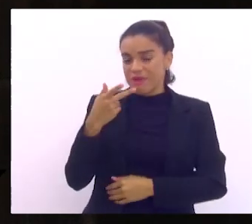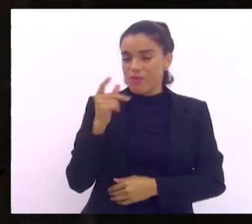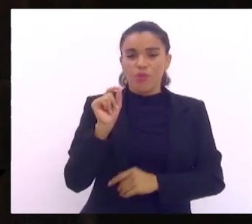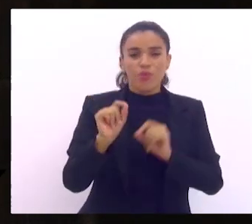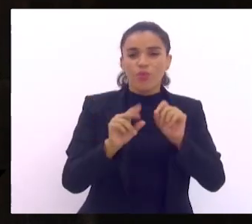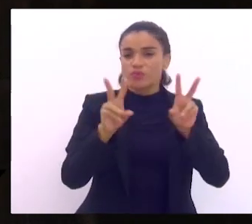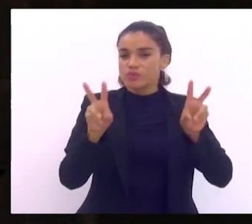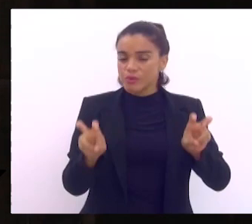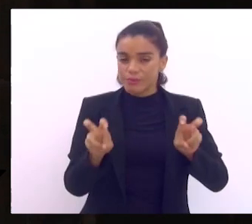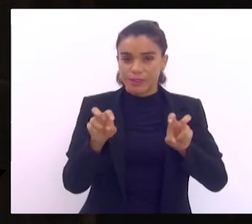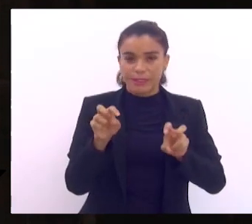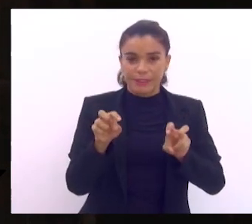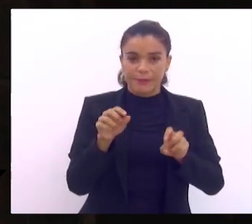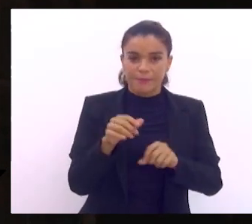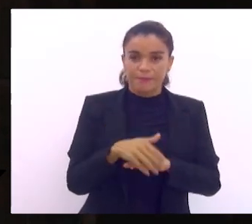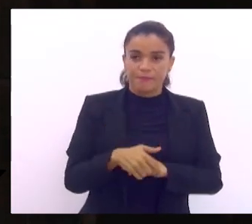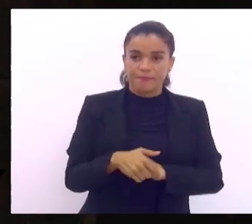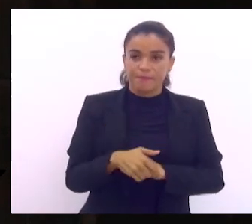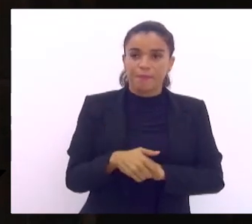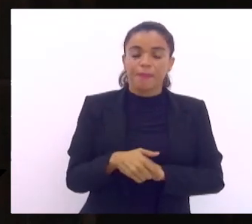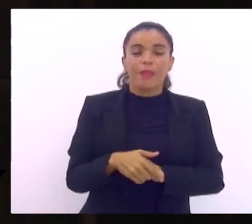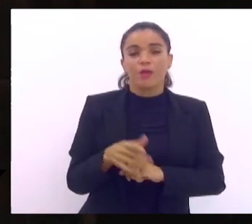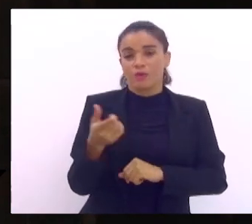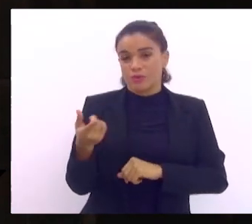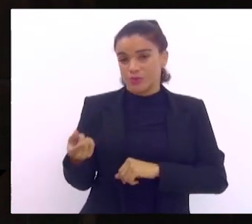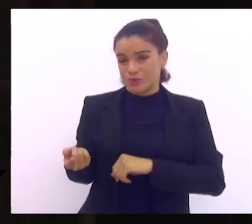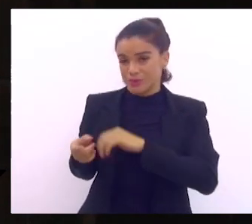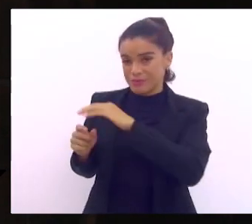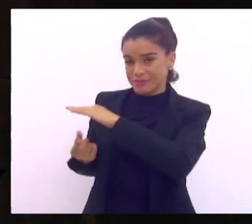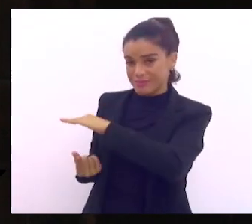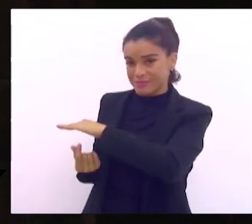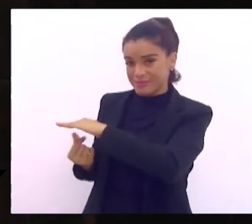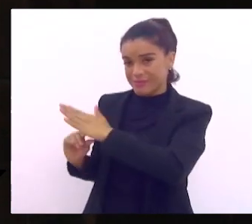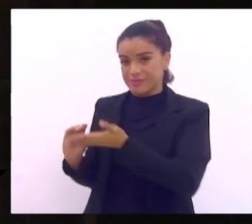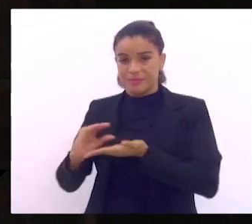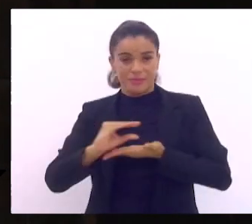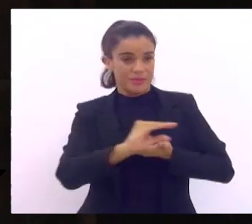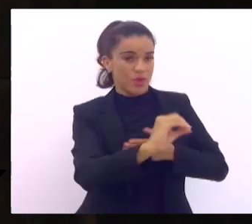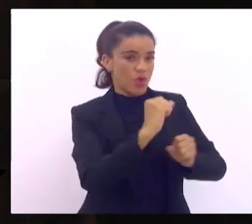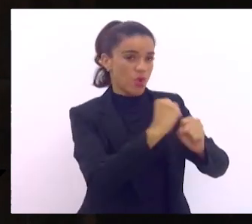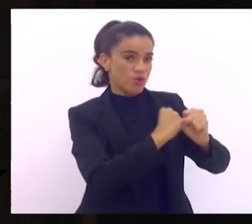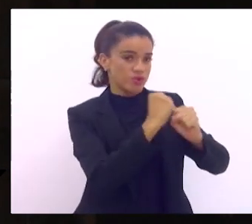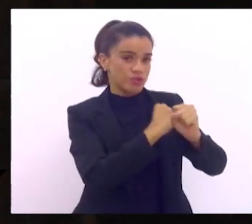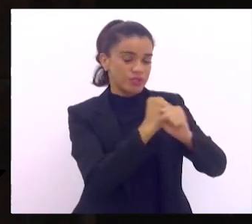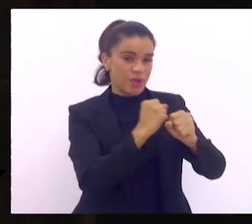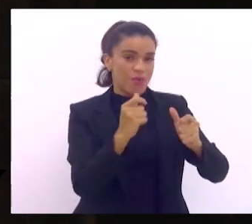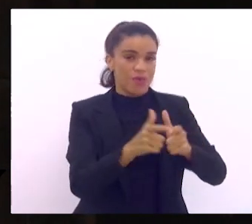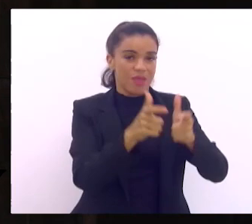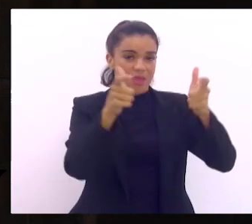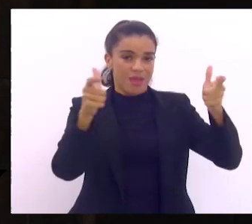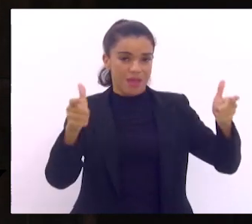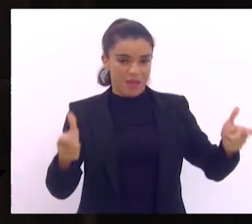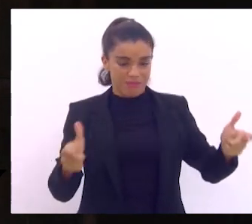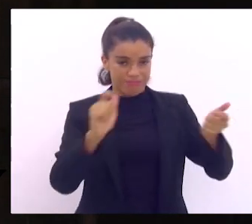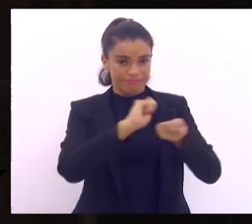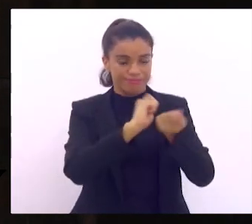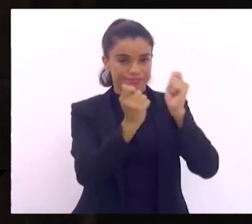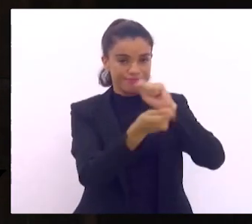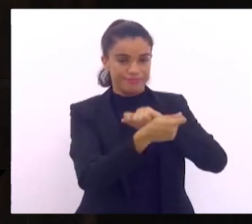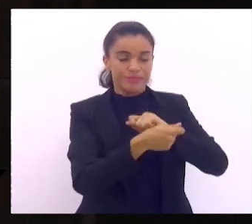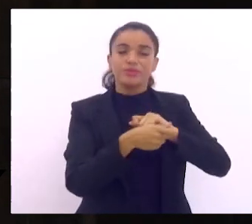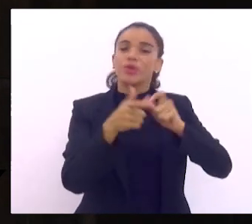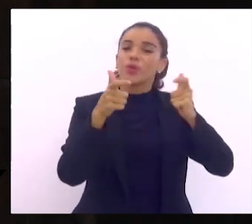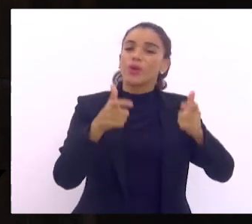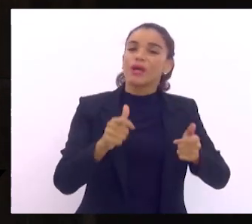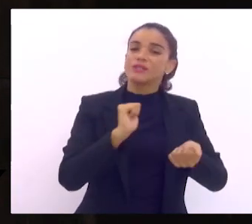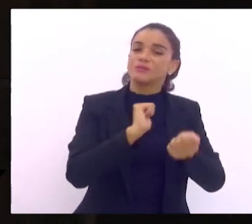o seguinte, que a destinação para construção, ampliação e recuperação de instalações